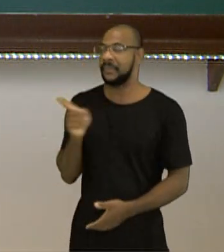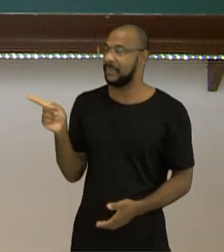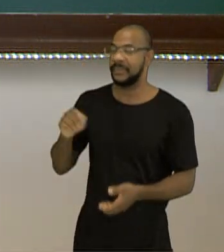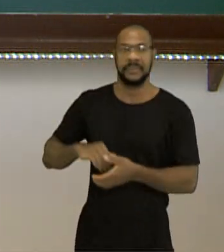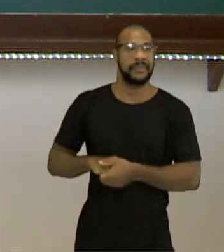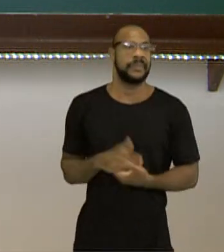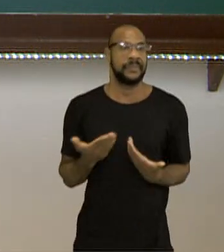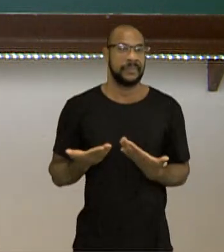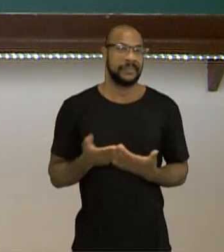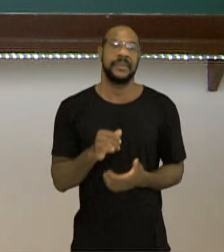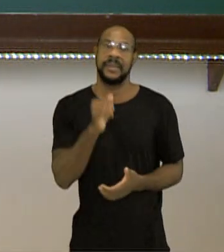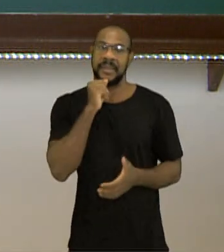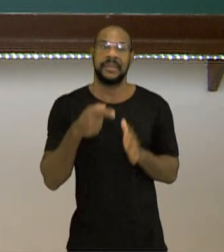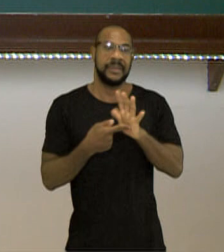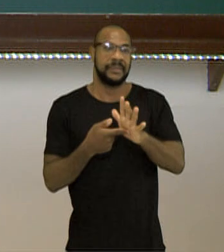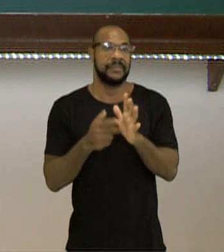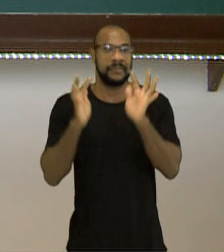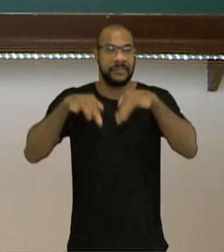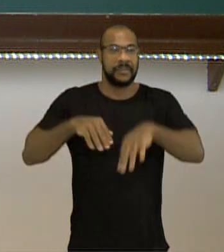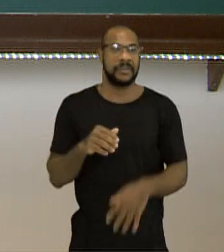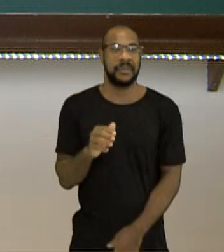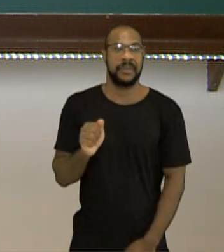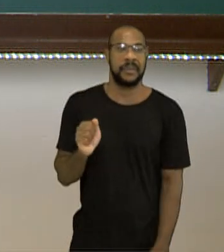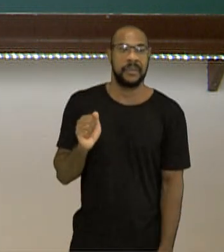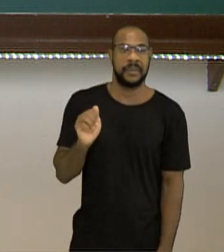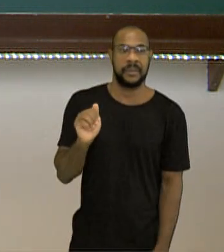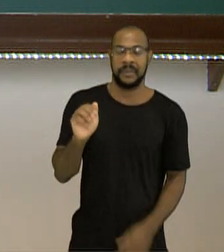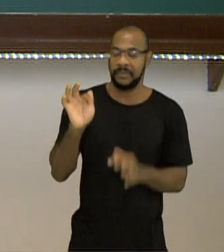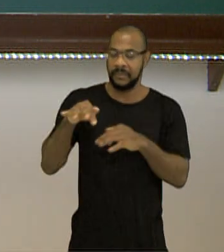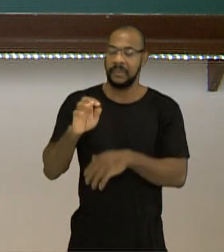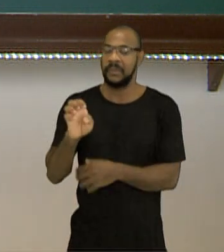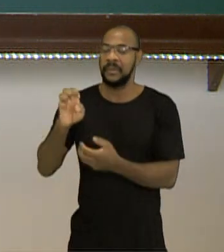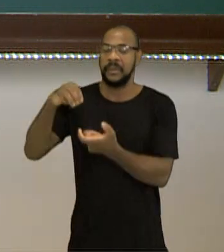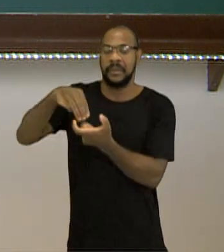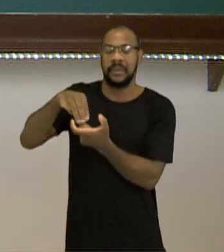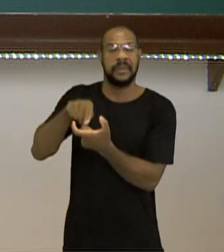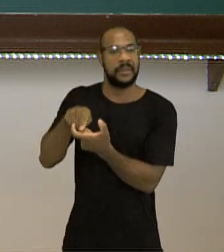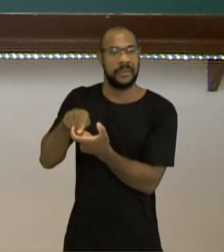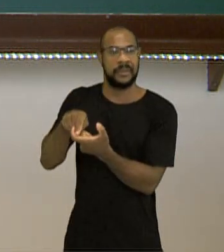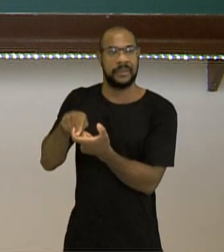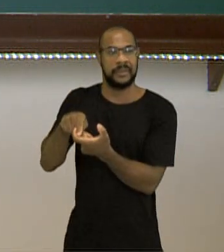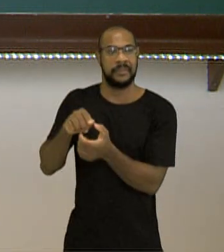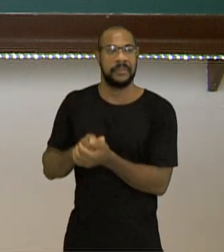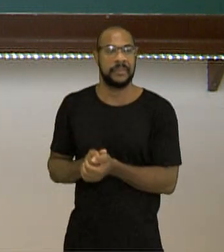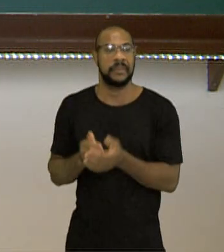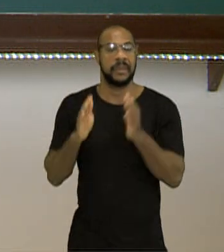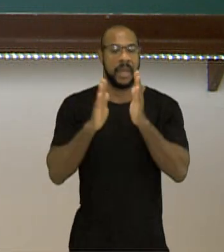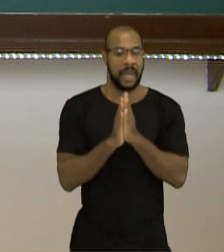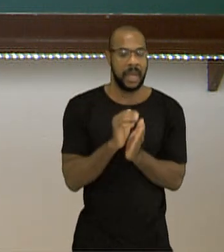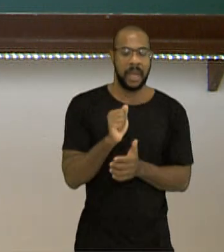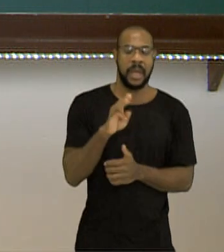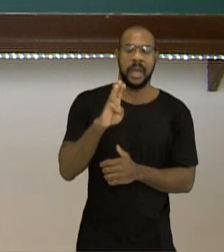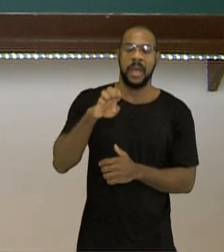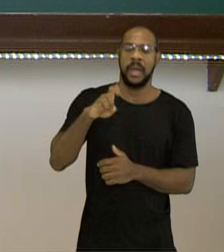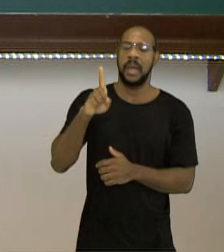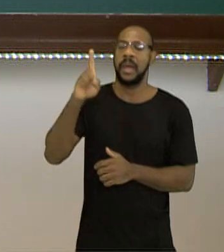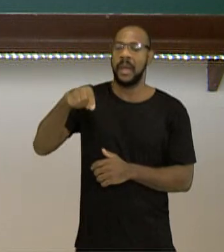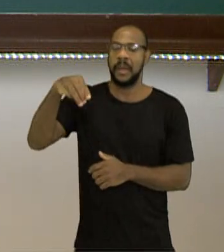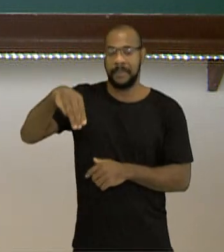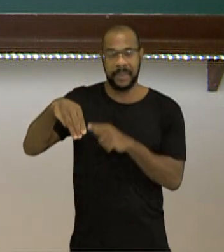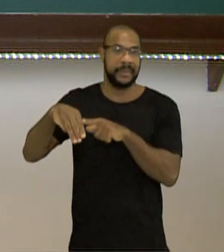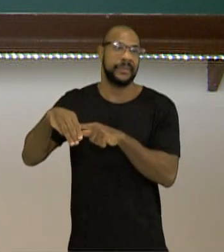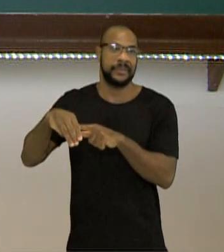terminada em. Que eles amem. Amem. Vamos amando. Agora, amém. Percebe a